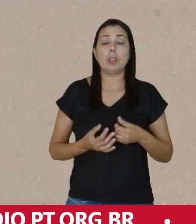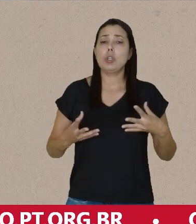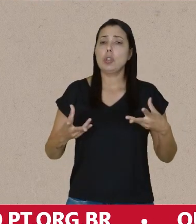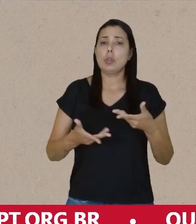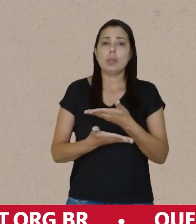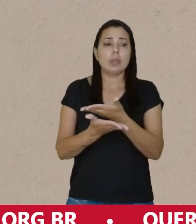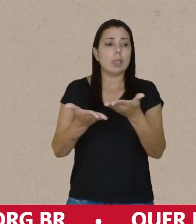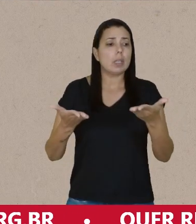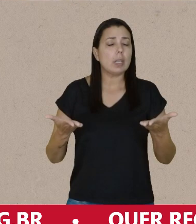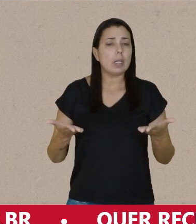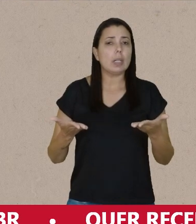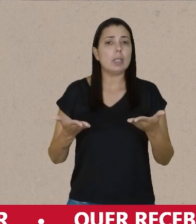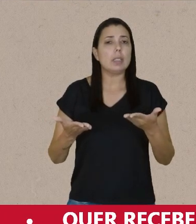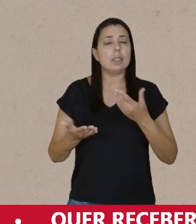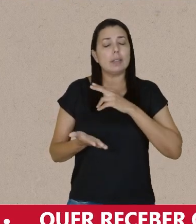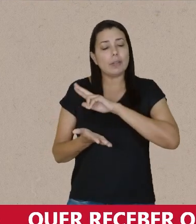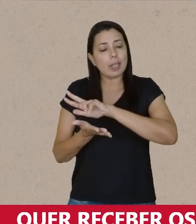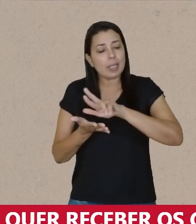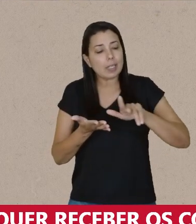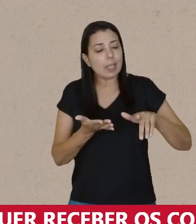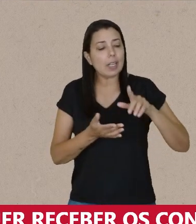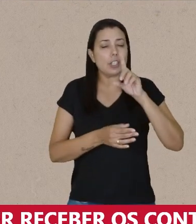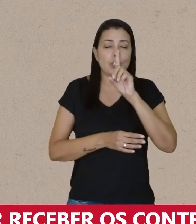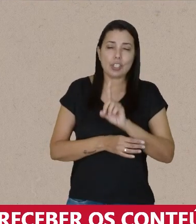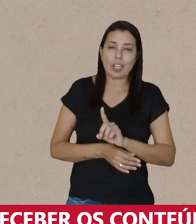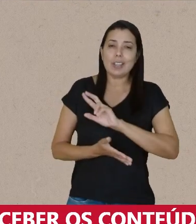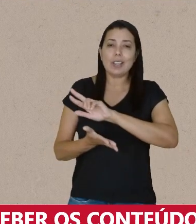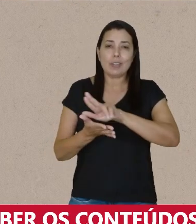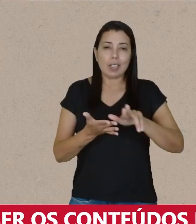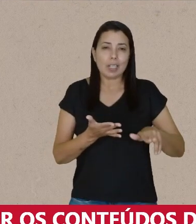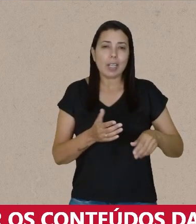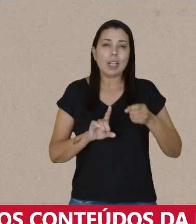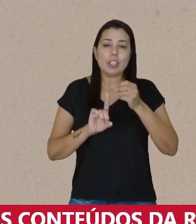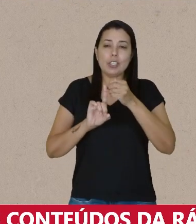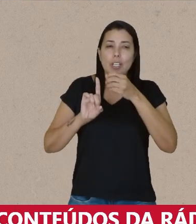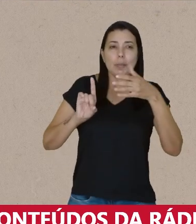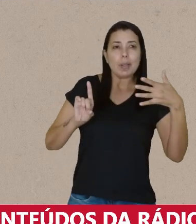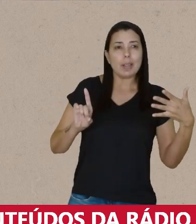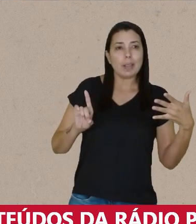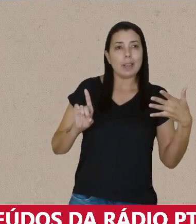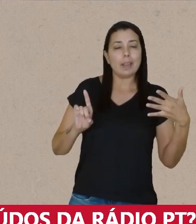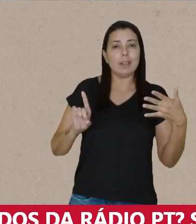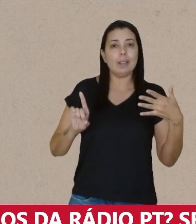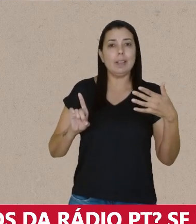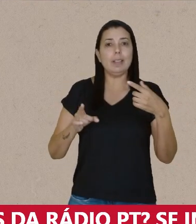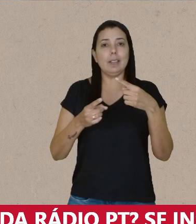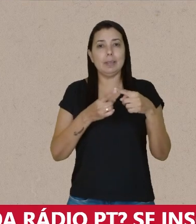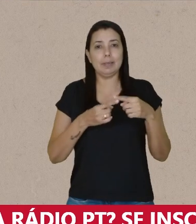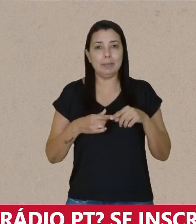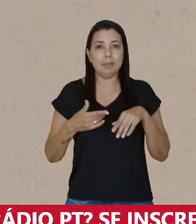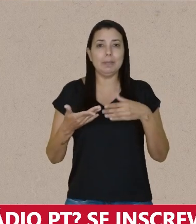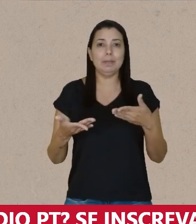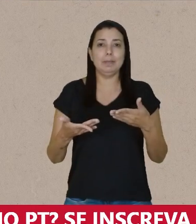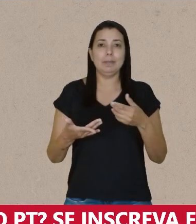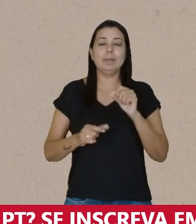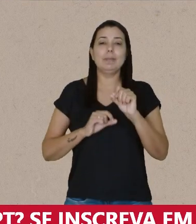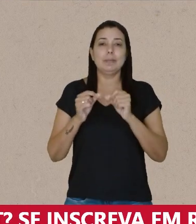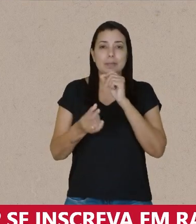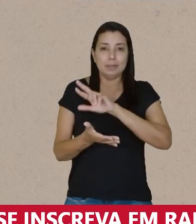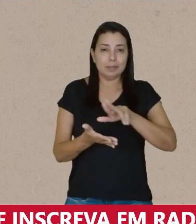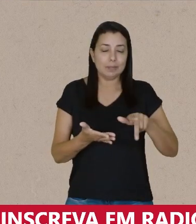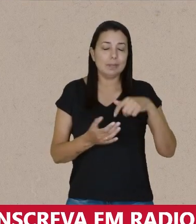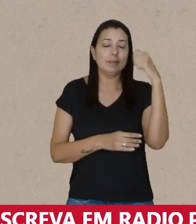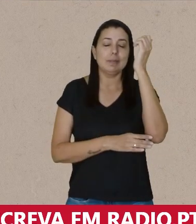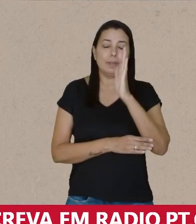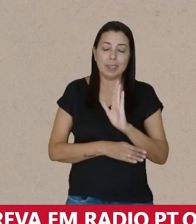todos aqueles que defendem a diversidade, o direito à diversidade, a LGTB. Será desses dezenas de milhões de